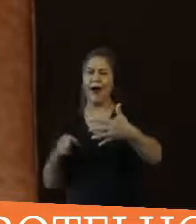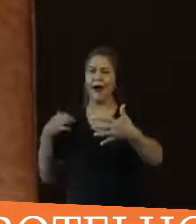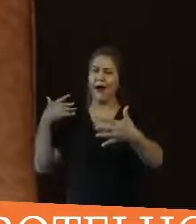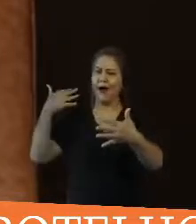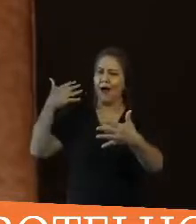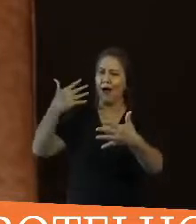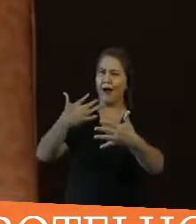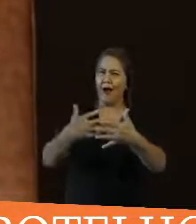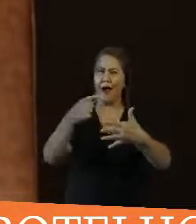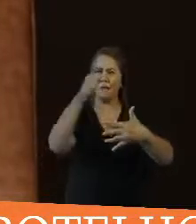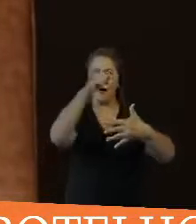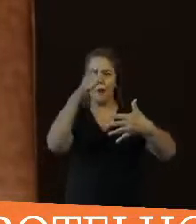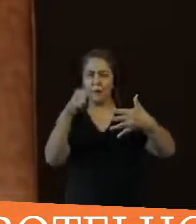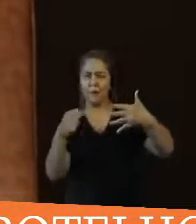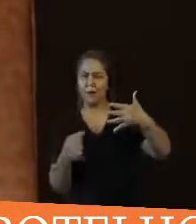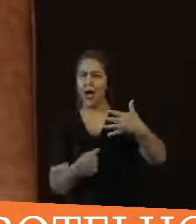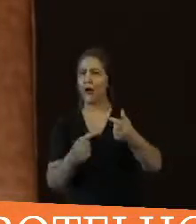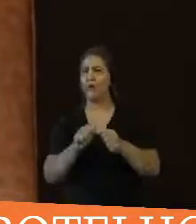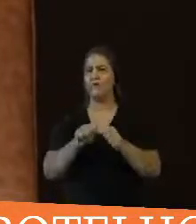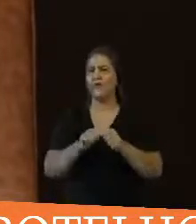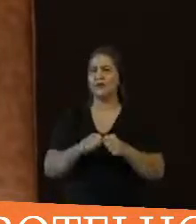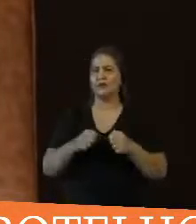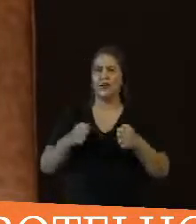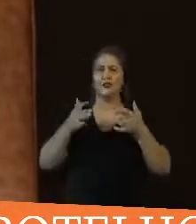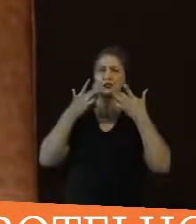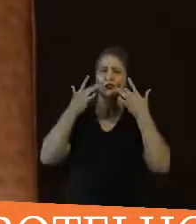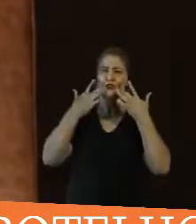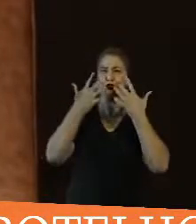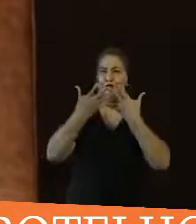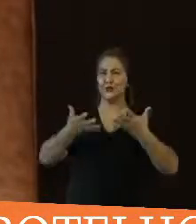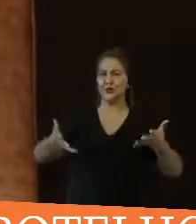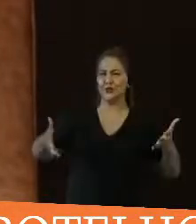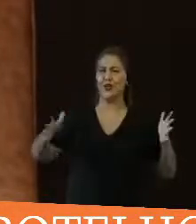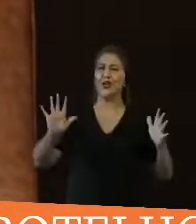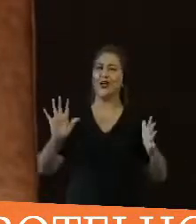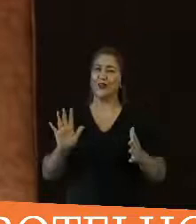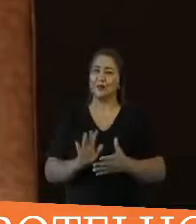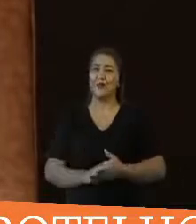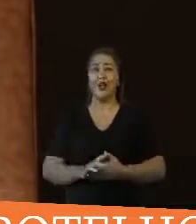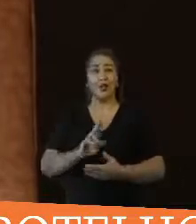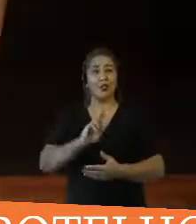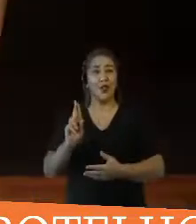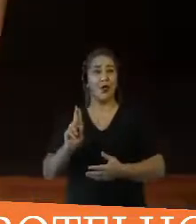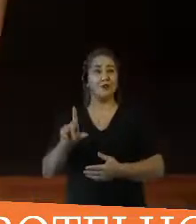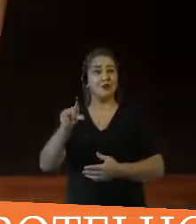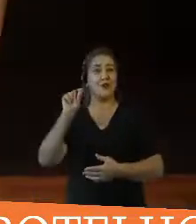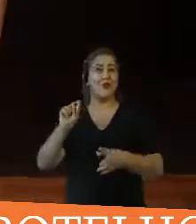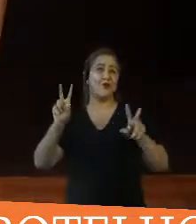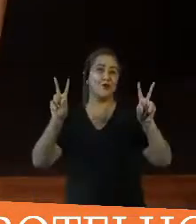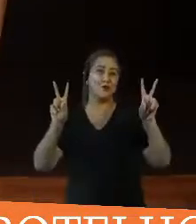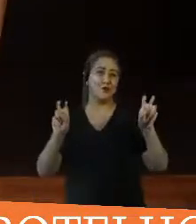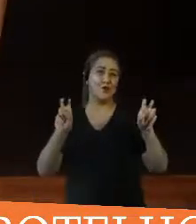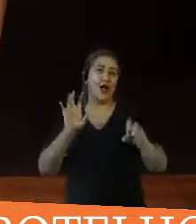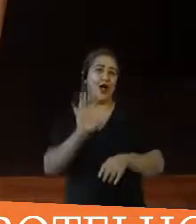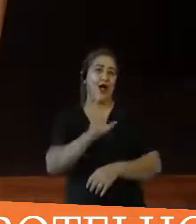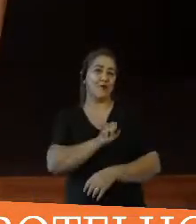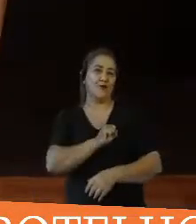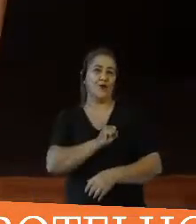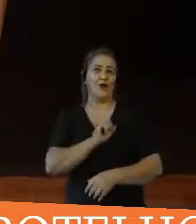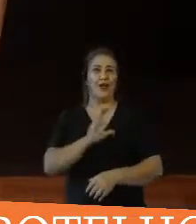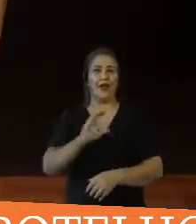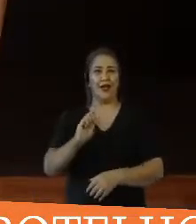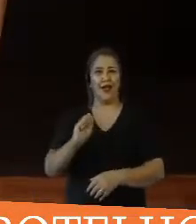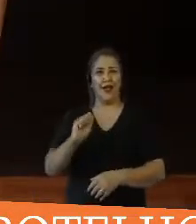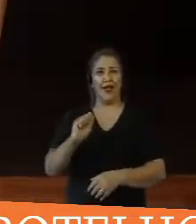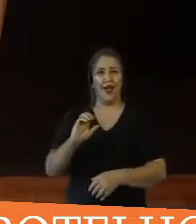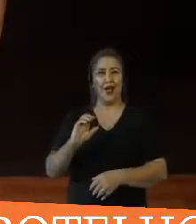ia fazer em relação ao espetáculo. E acabou que saiu esse espetáculo Amor e Caos. E o Edmar vai falar um pouquinho para a gente como